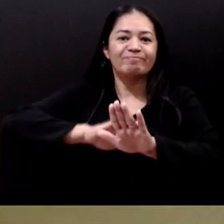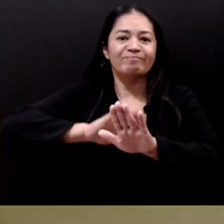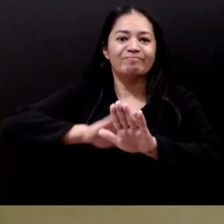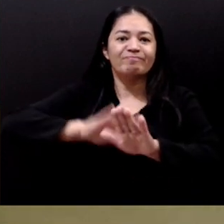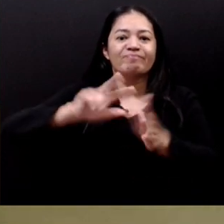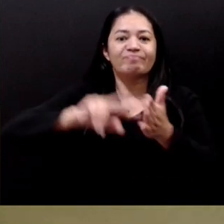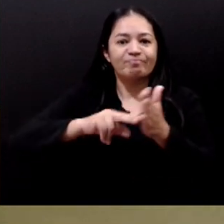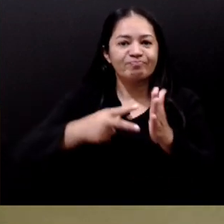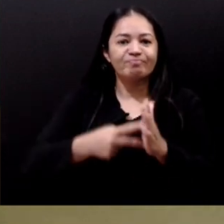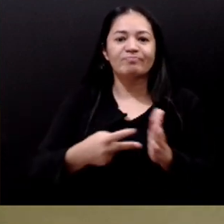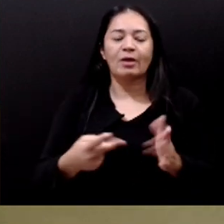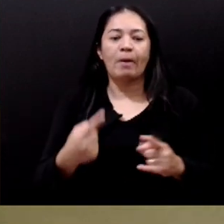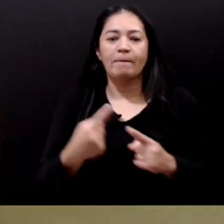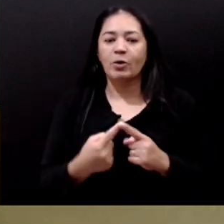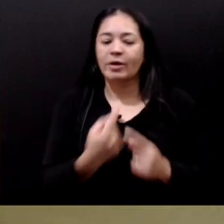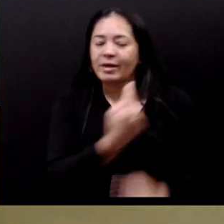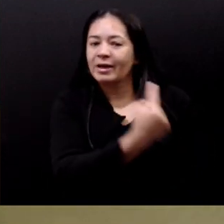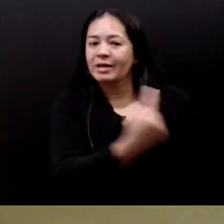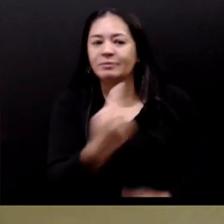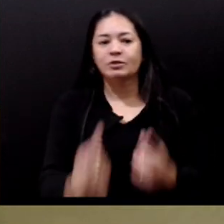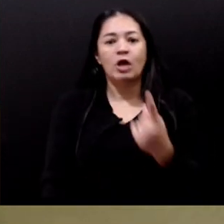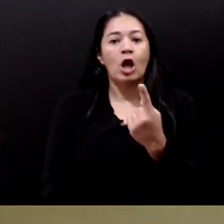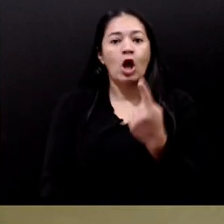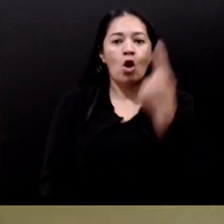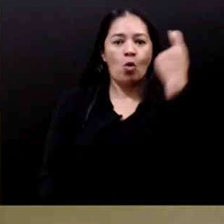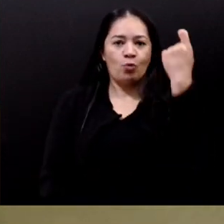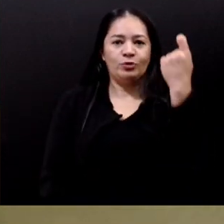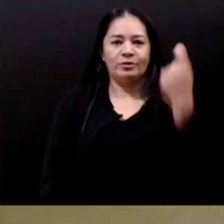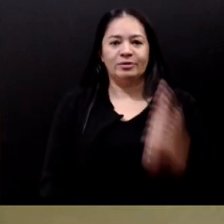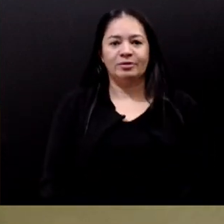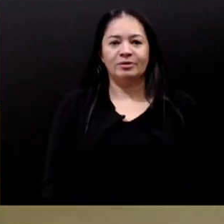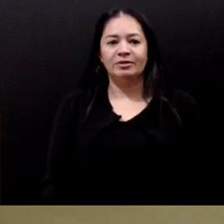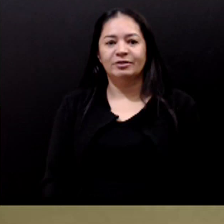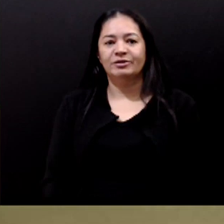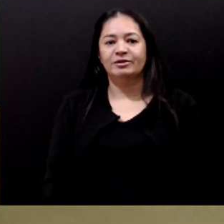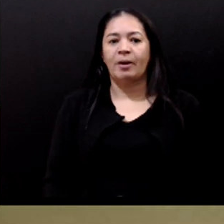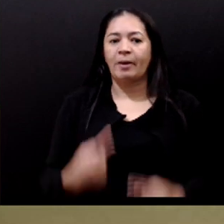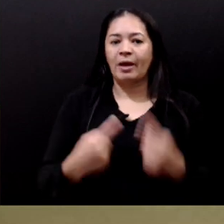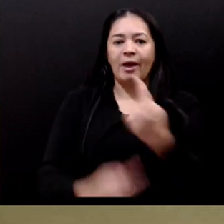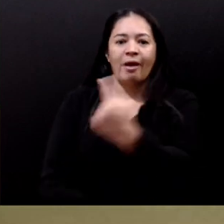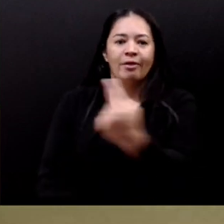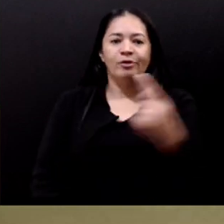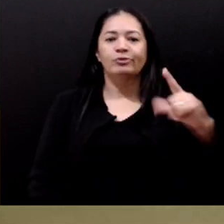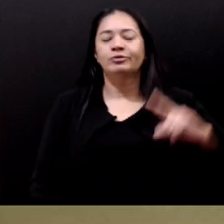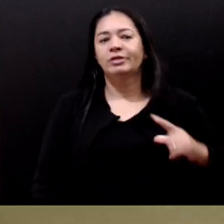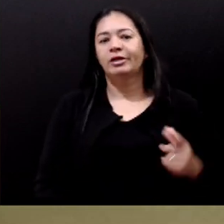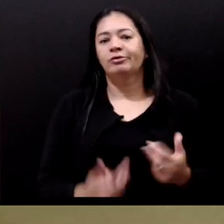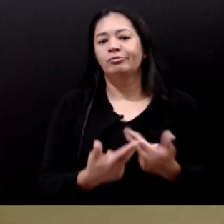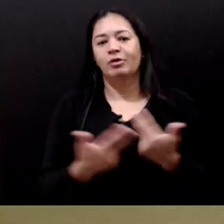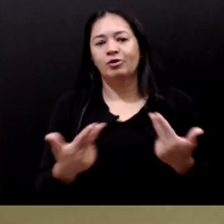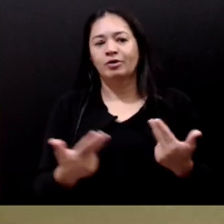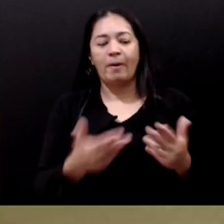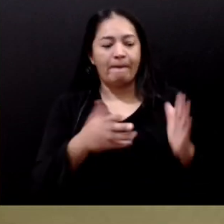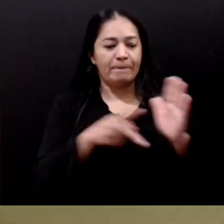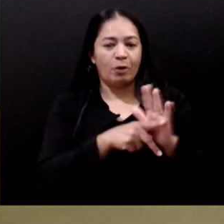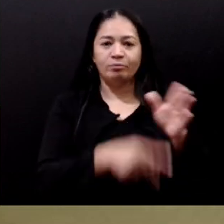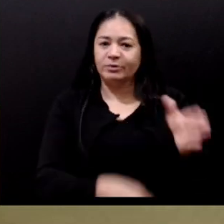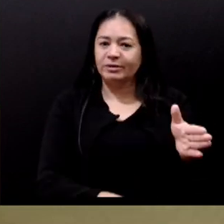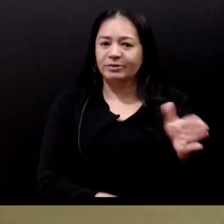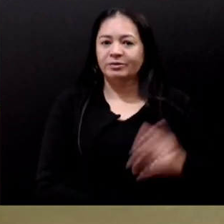ela é única, né, então cada um tem algo que vai ser direcionado para ele. E esse consumo de